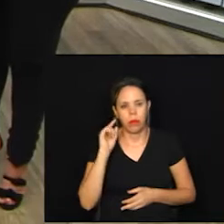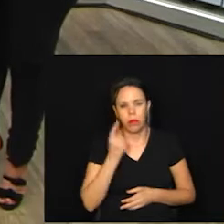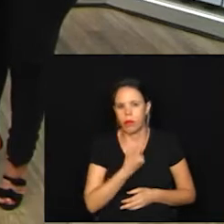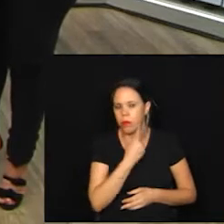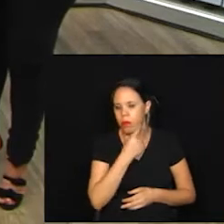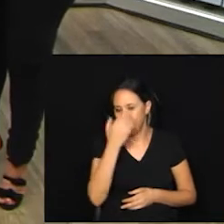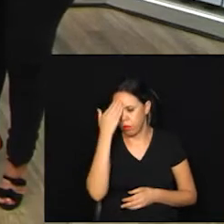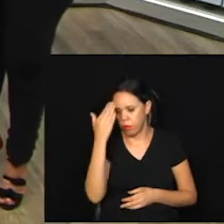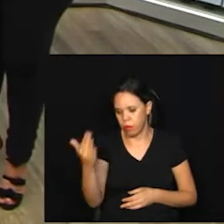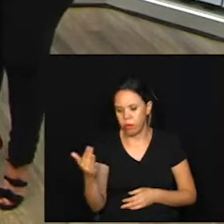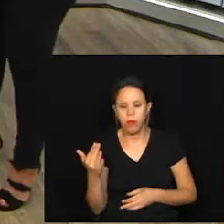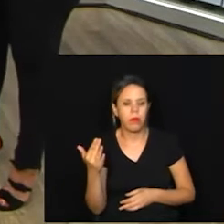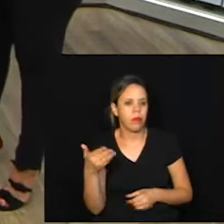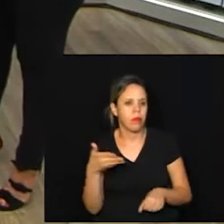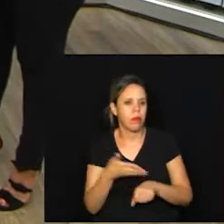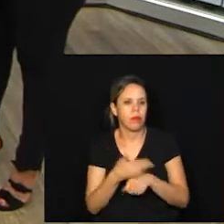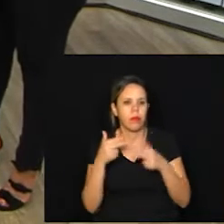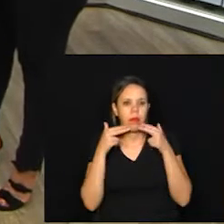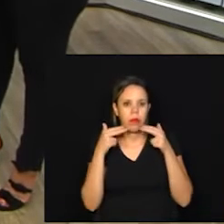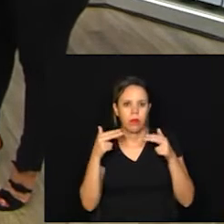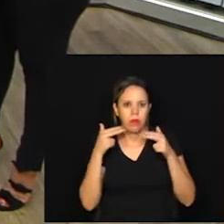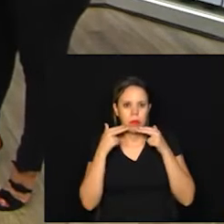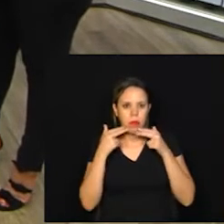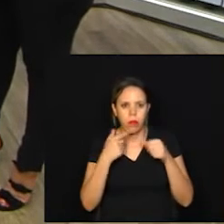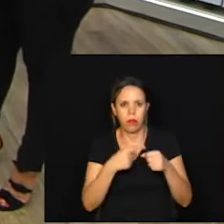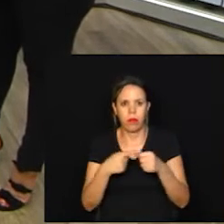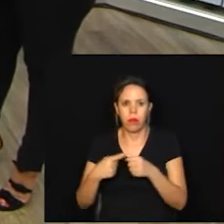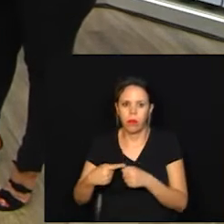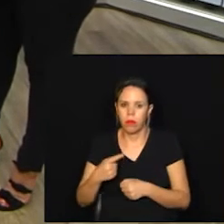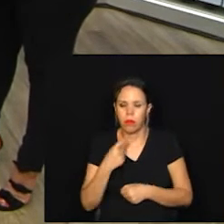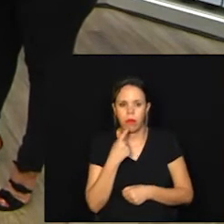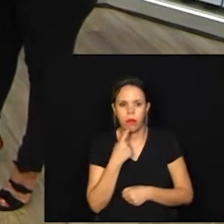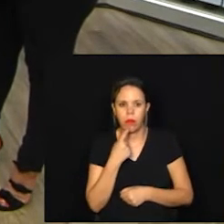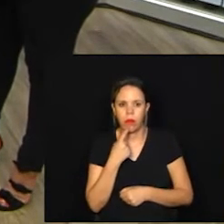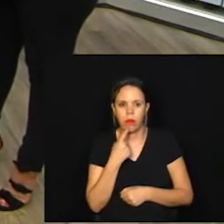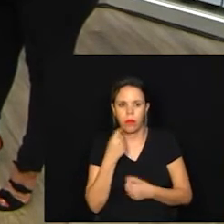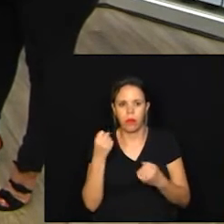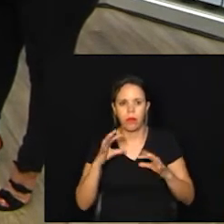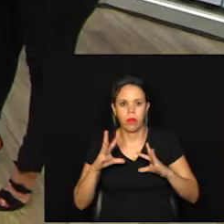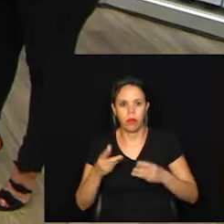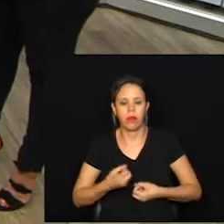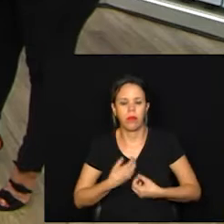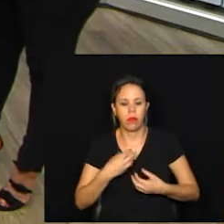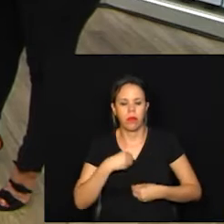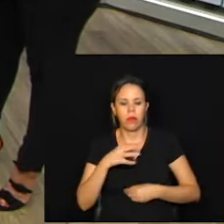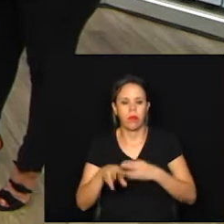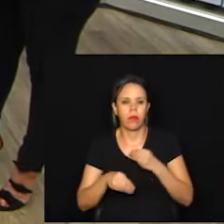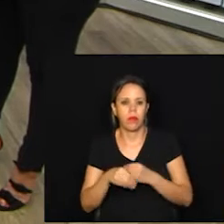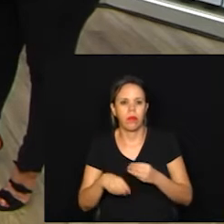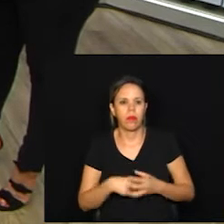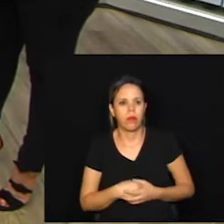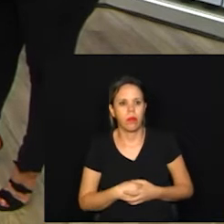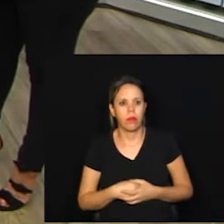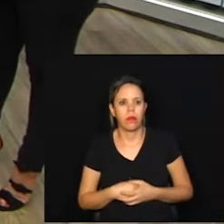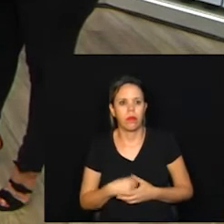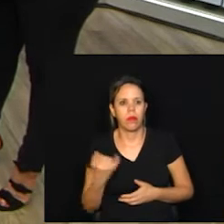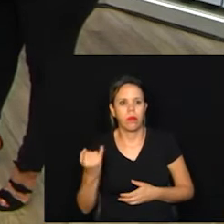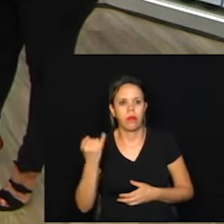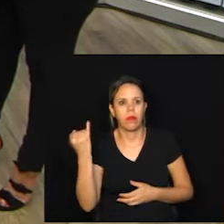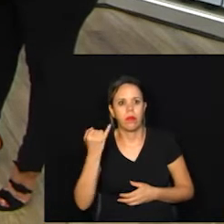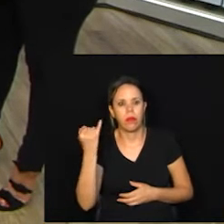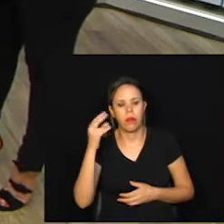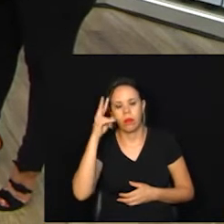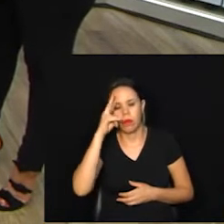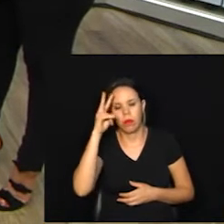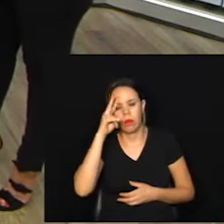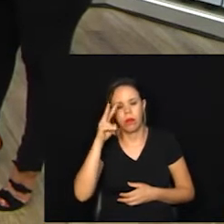Abreu. Muito obrigado pelas notícias da Metrópole de Campinas, com todas as atualizações, as notícias importantes.